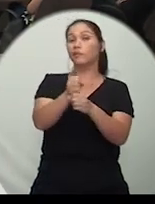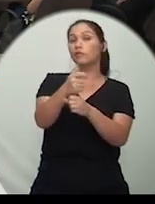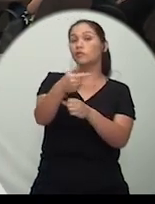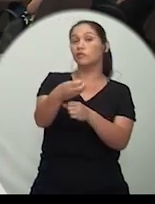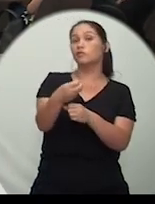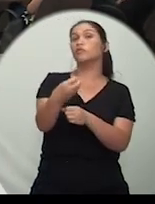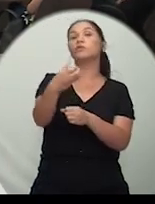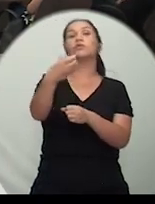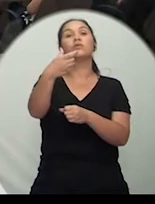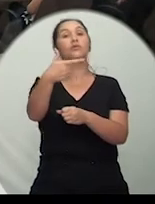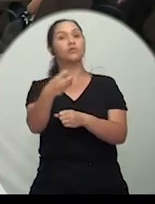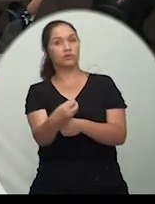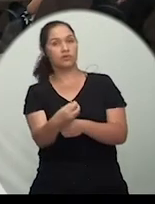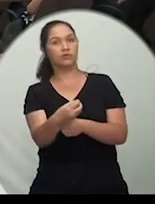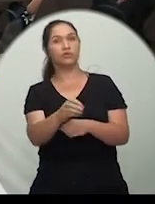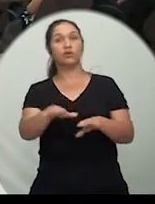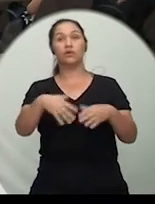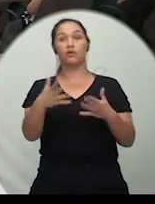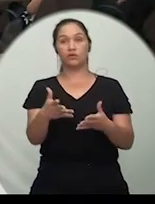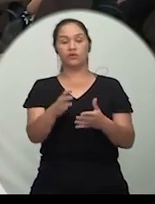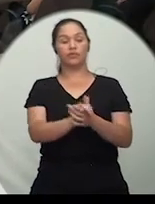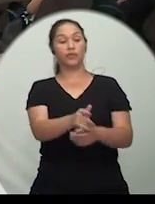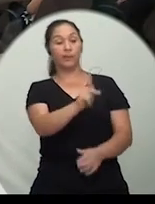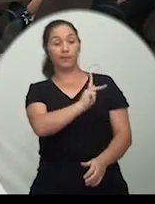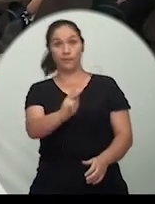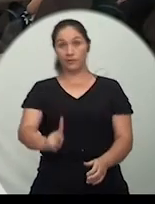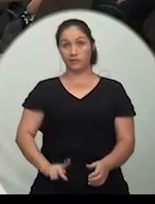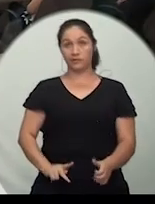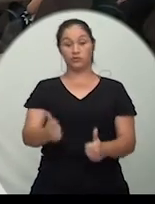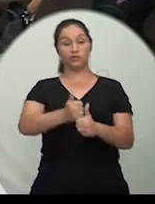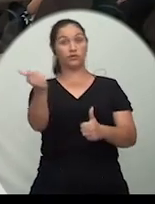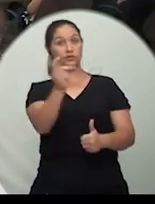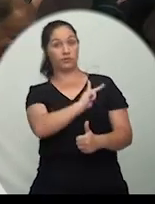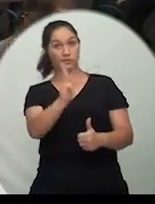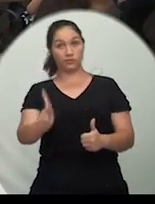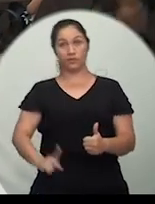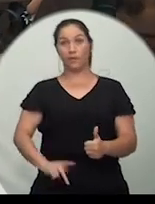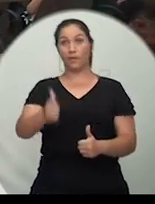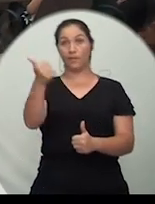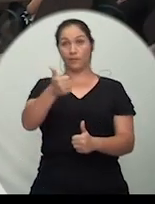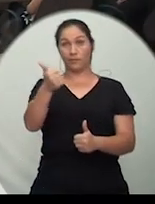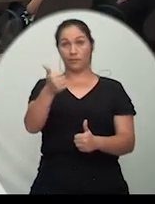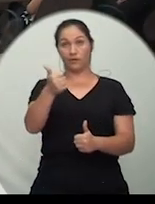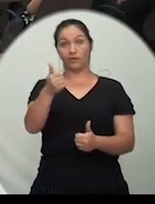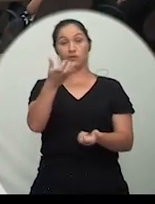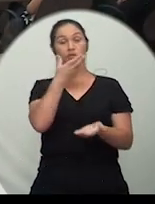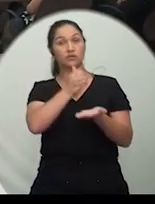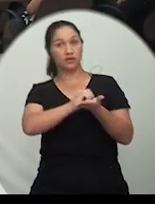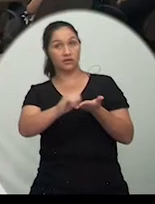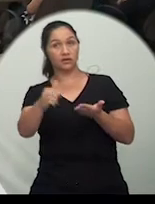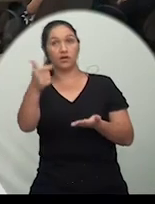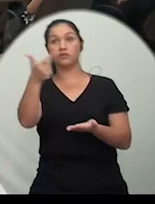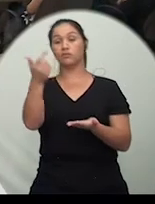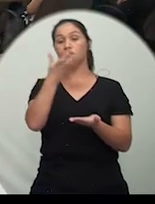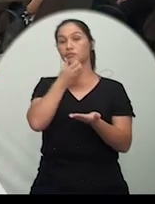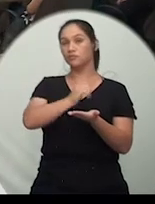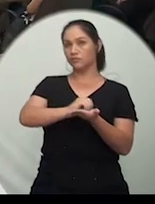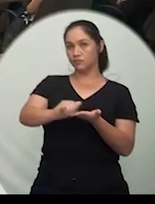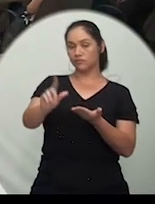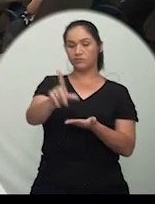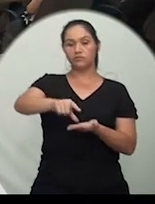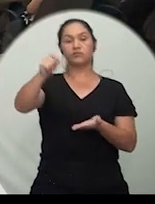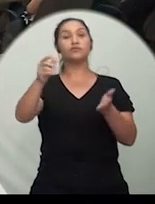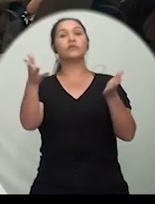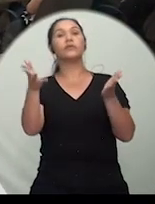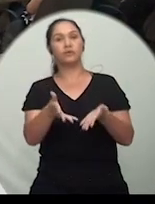compreendendo, portanto, os cargos de presidente, vice-presidente, primeiro e segundo secretários. Essa